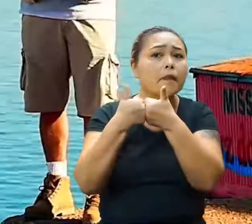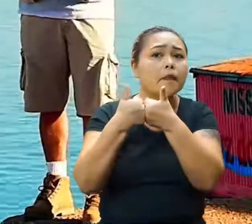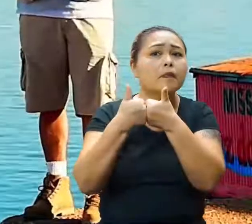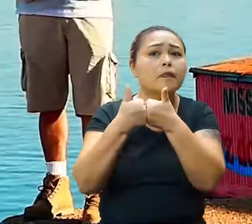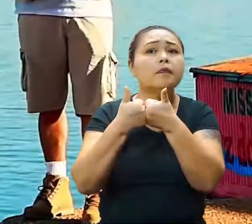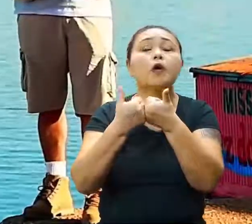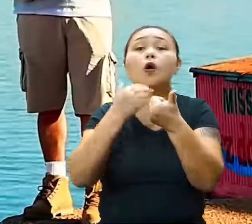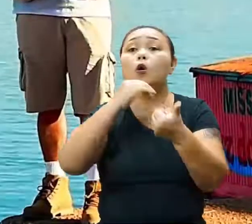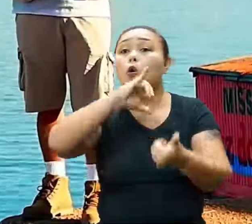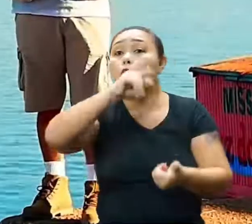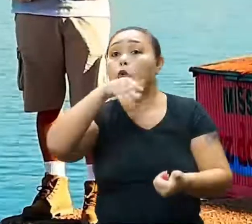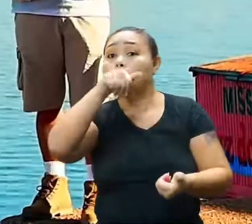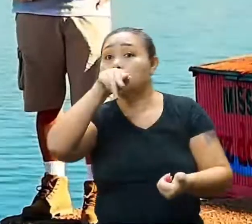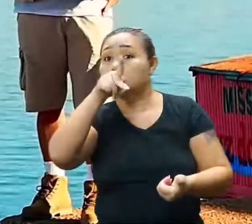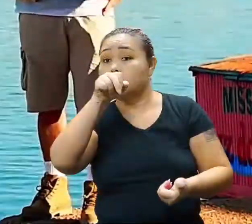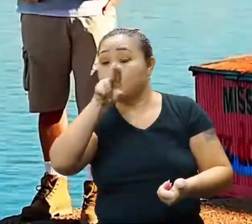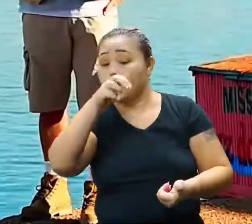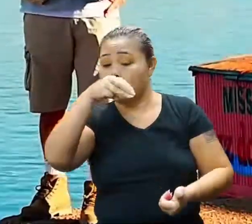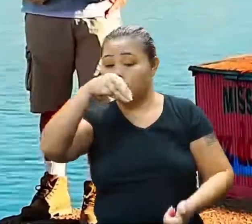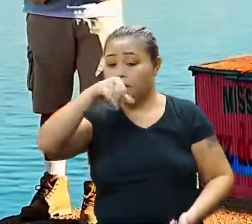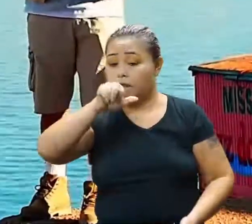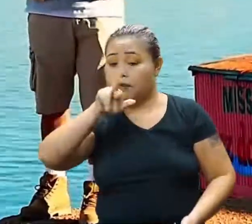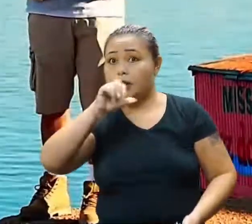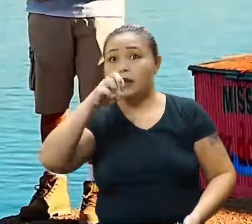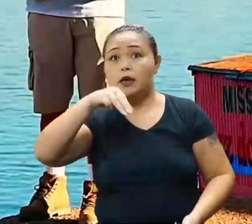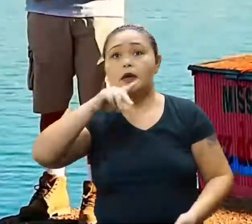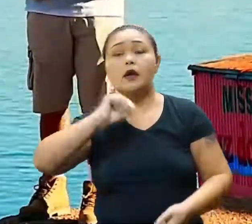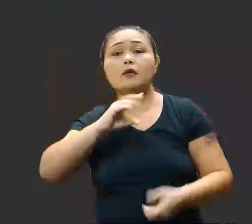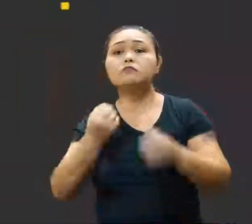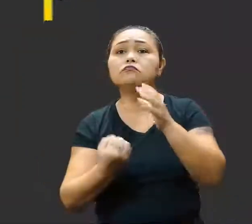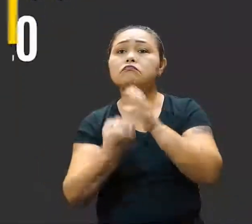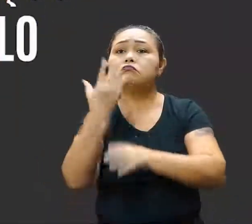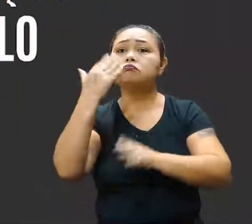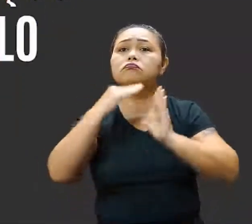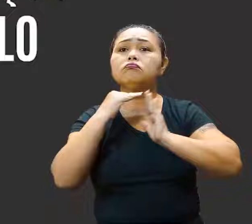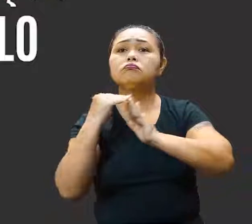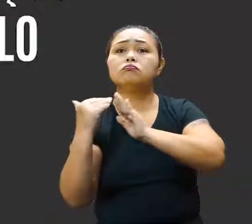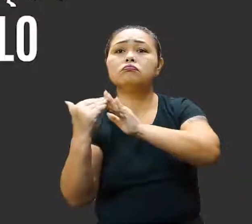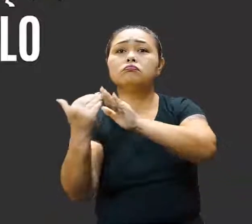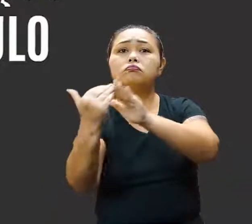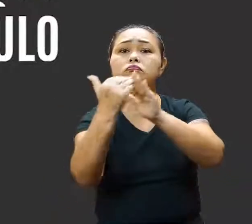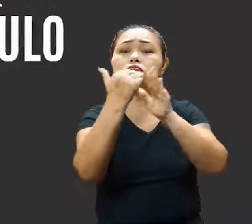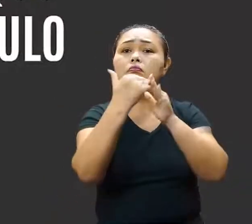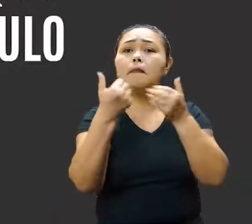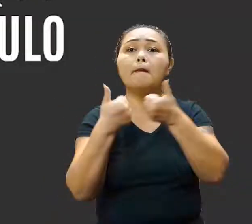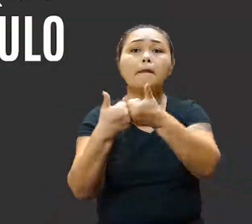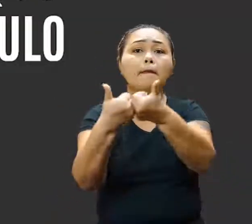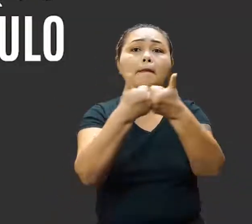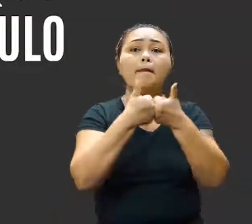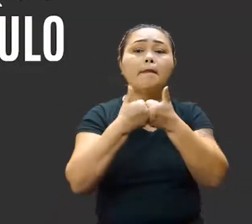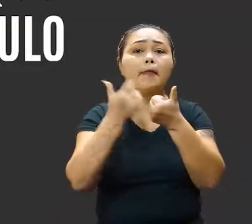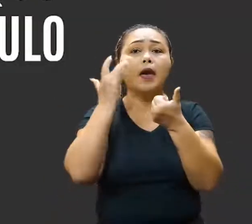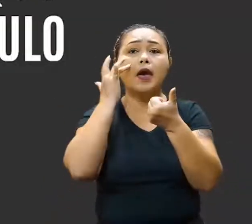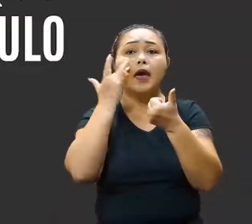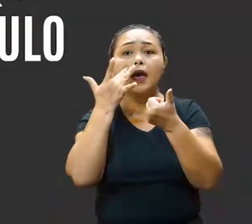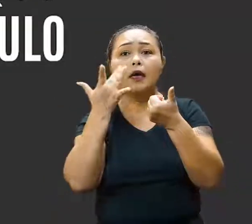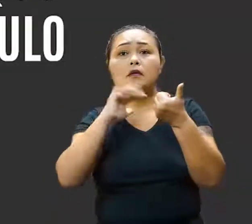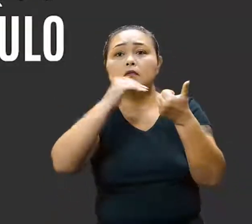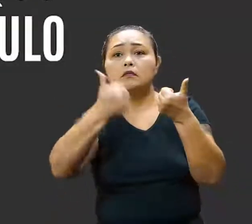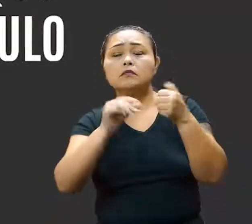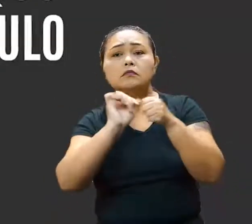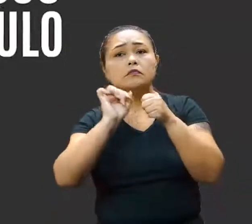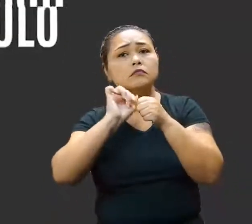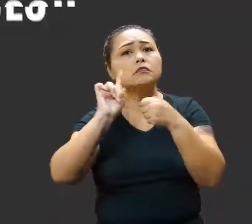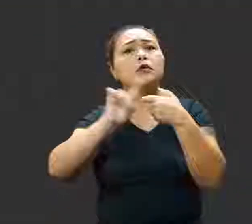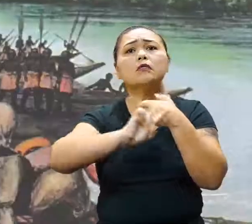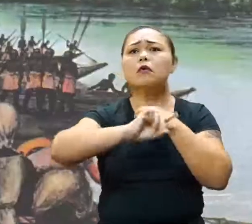Coxipó-Mirim, começou a surgir um povoamento próximo das minas. A notícia alcançou a vila